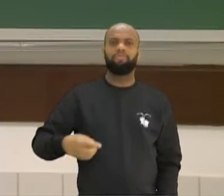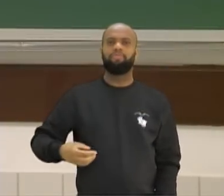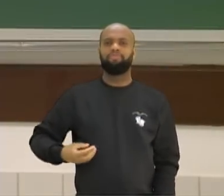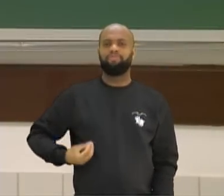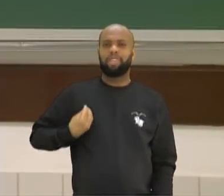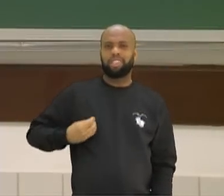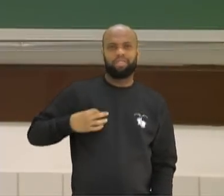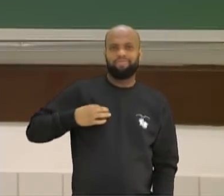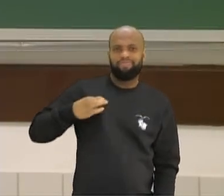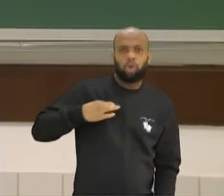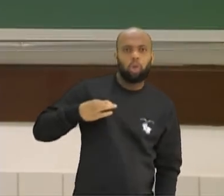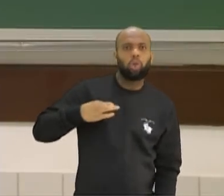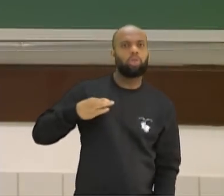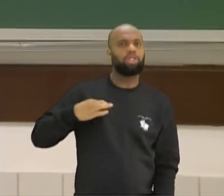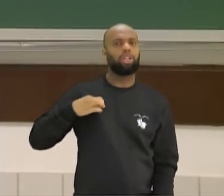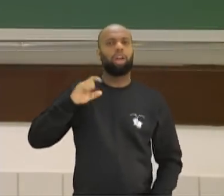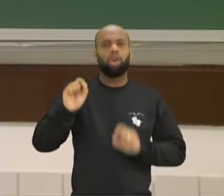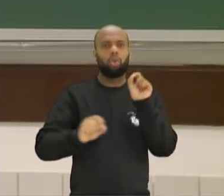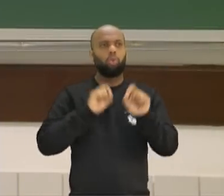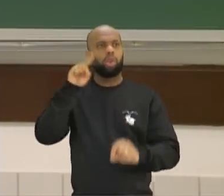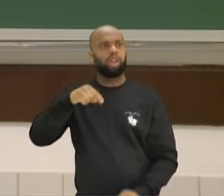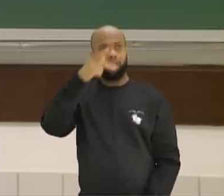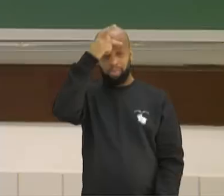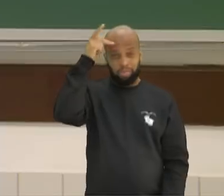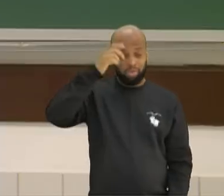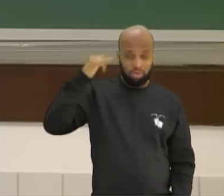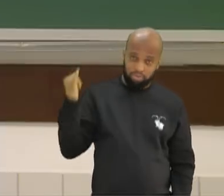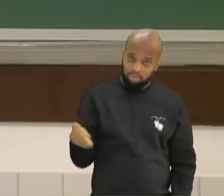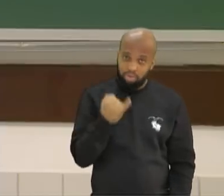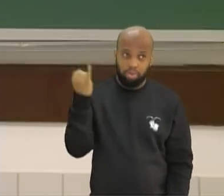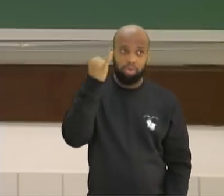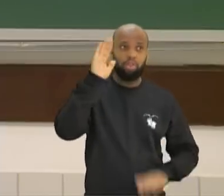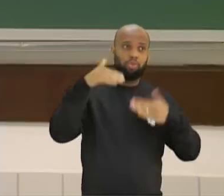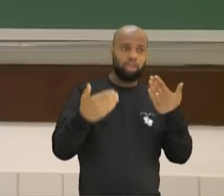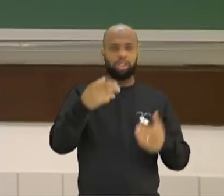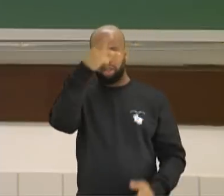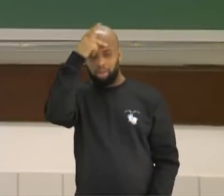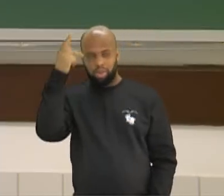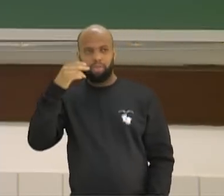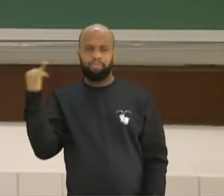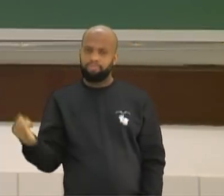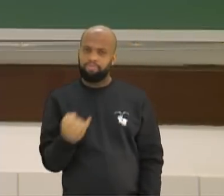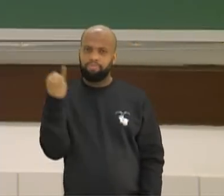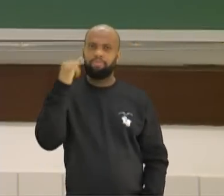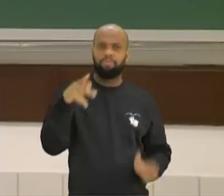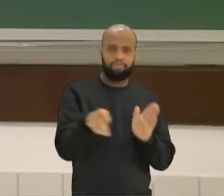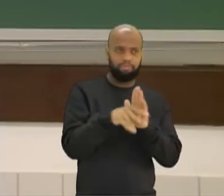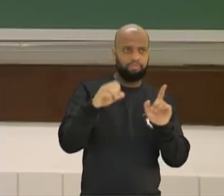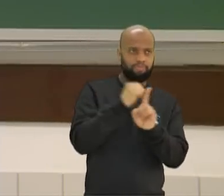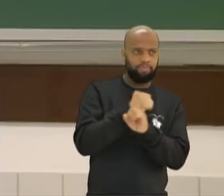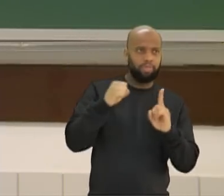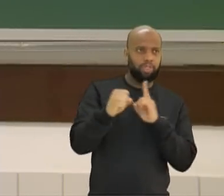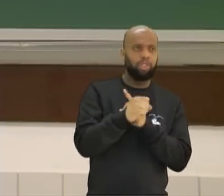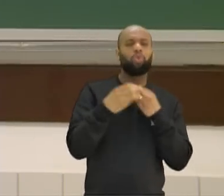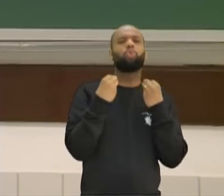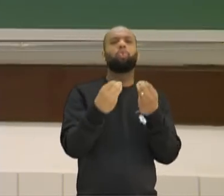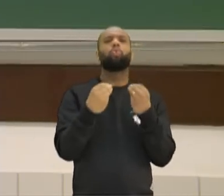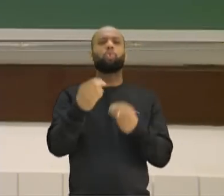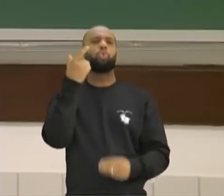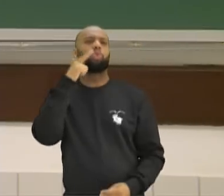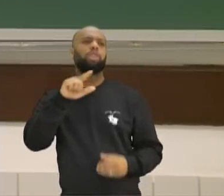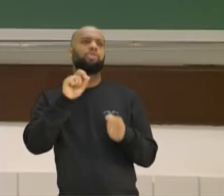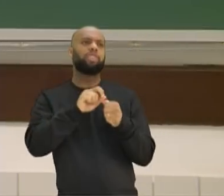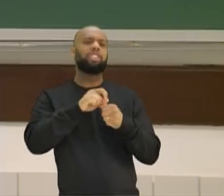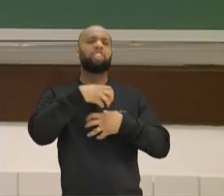são os voluntários? Pessoas muito importantes, né? Então, o voluntário é uma pessoa muito importante para a sociedade. Como é que eu posso fazer esse